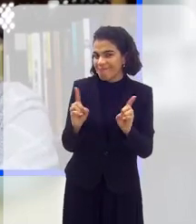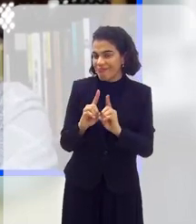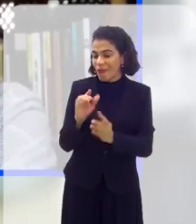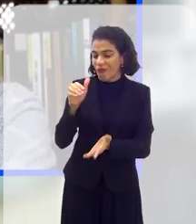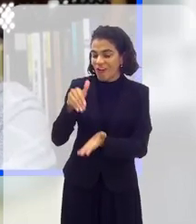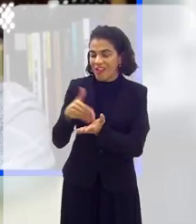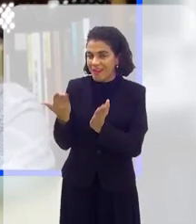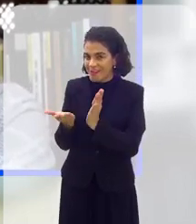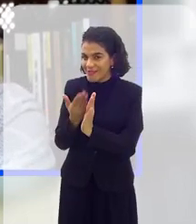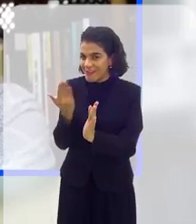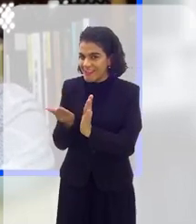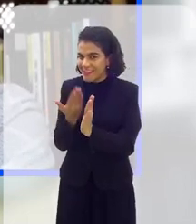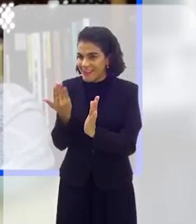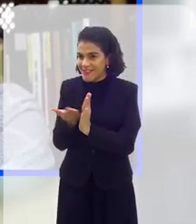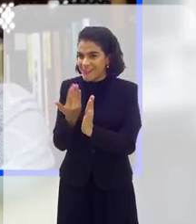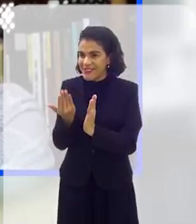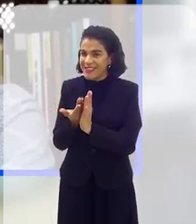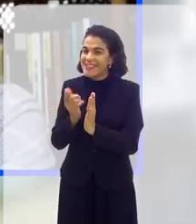né? No final do livro